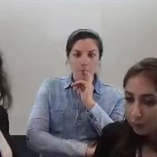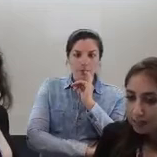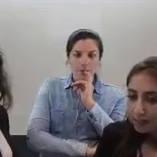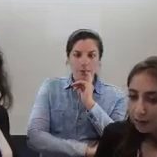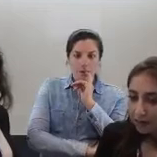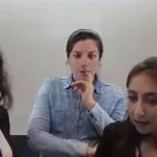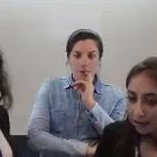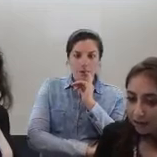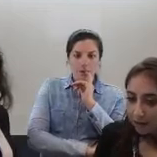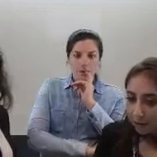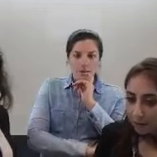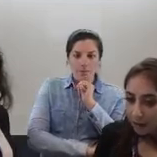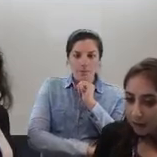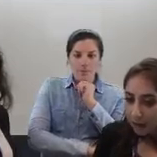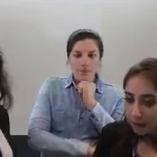humanas. Educação ali.